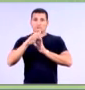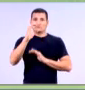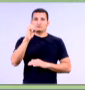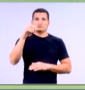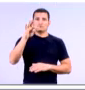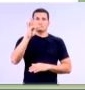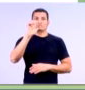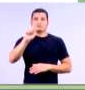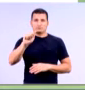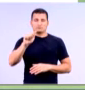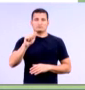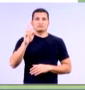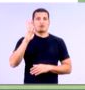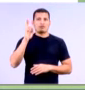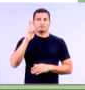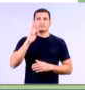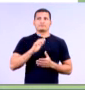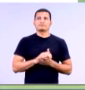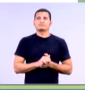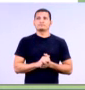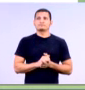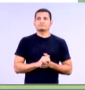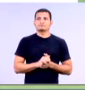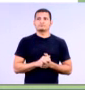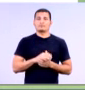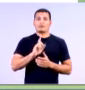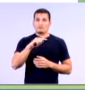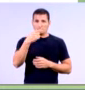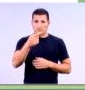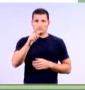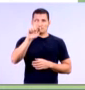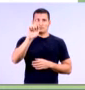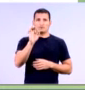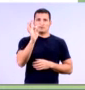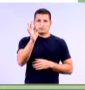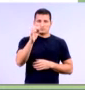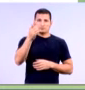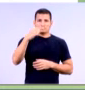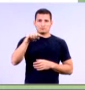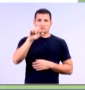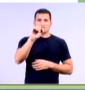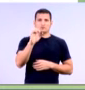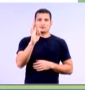E logo depois, nós temos o get e o set do saldo.